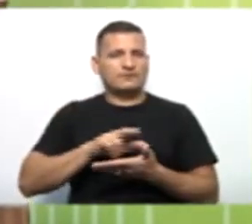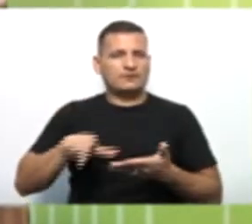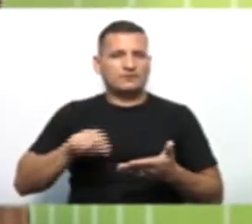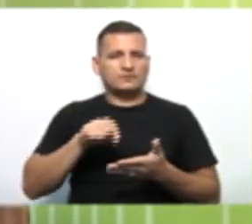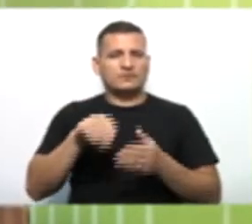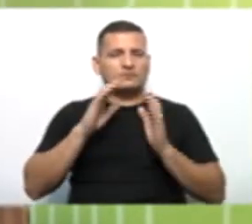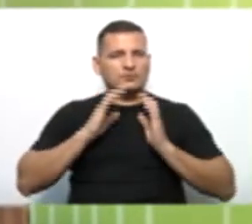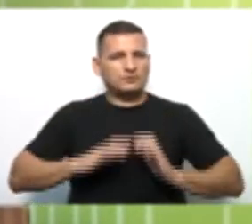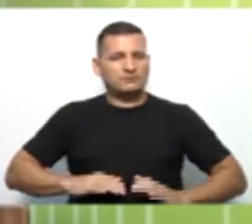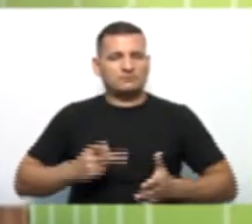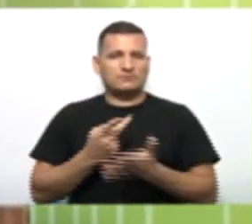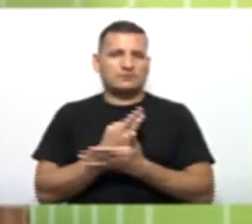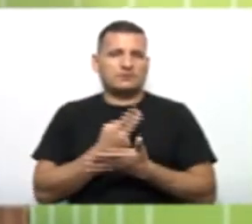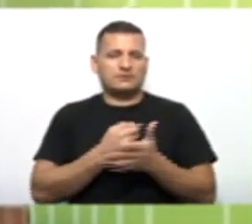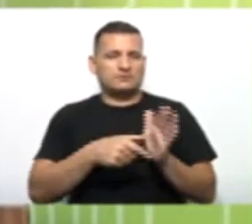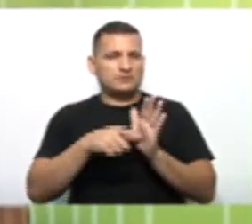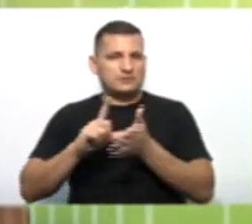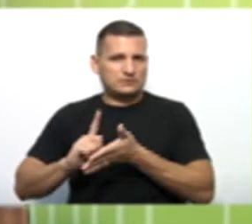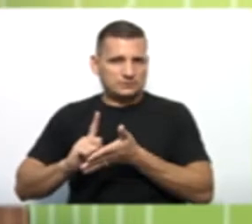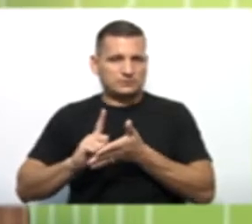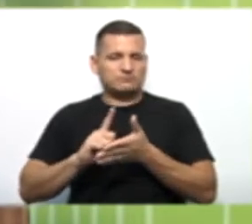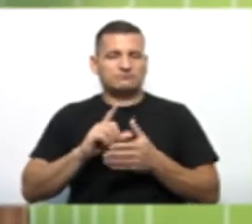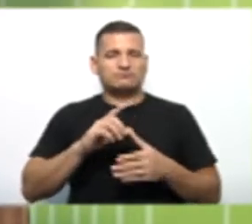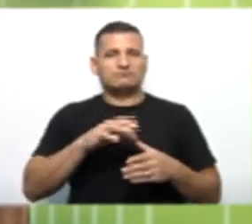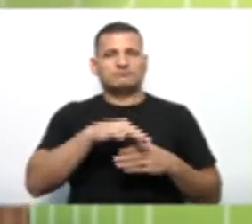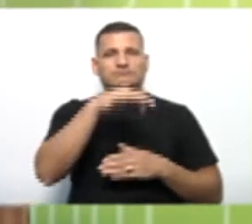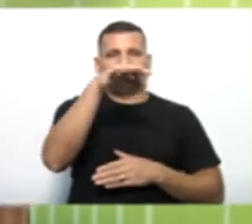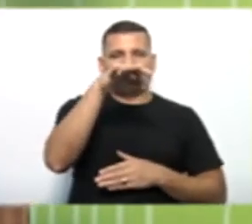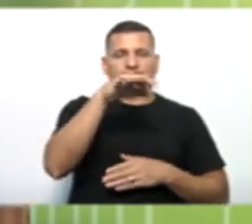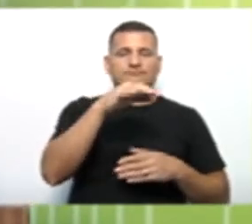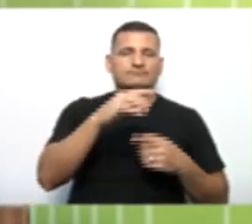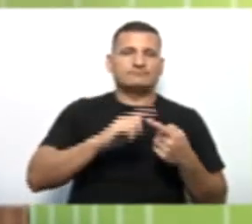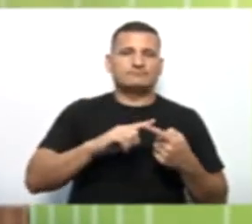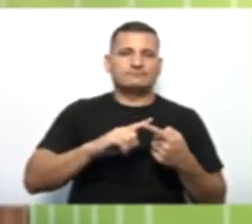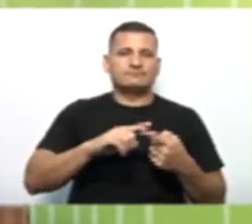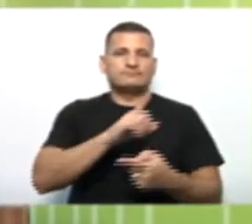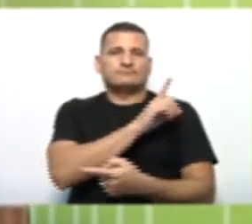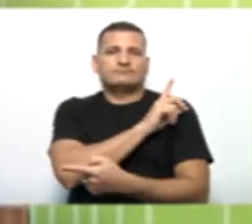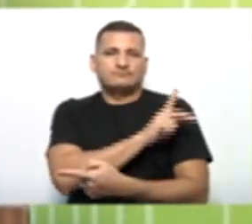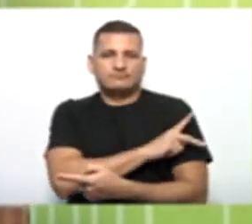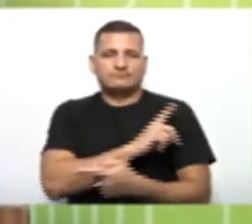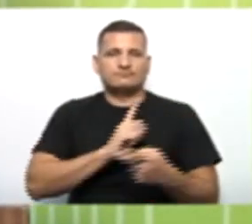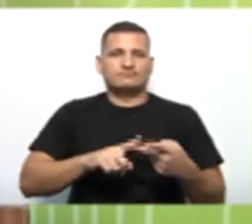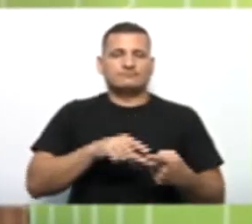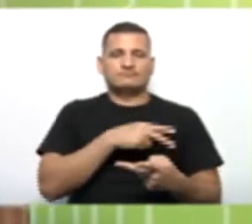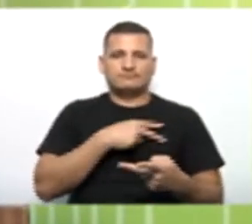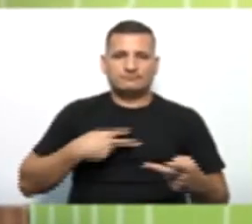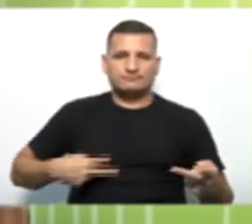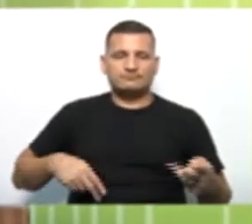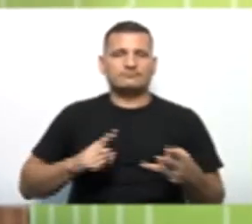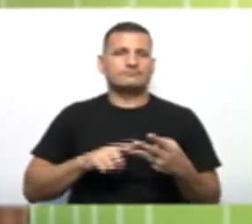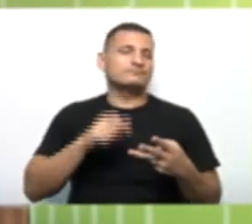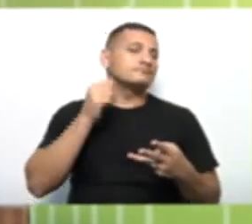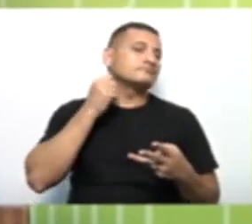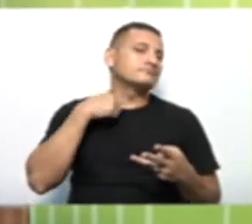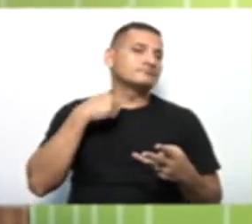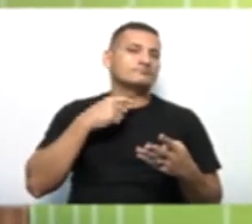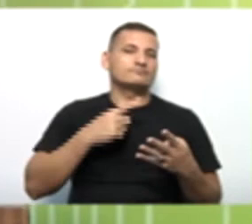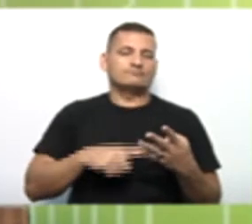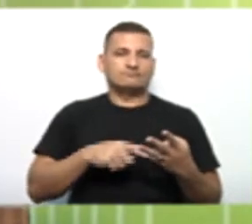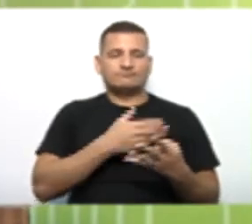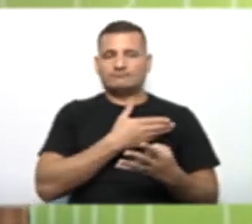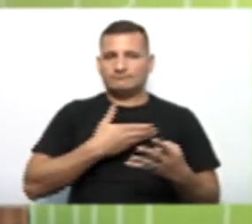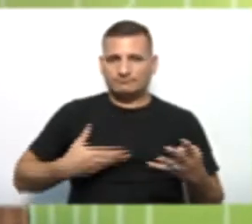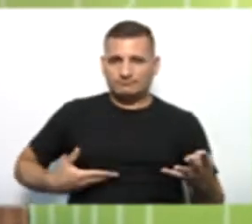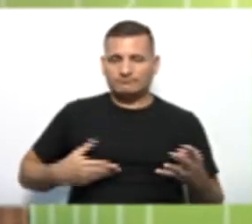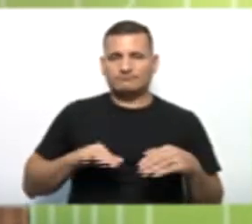de conduta antes de ser eleito deputado o vereador governador senador da república então é importantíssimo